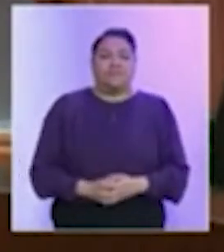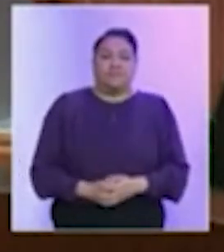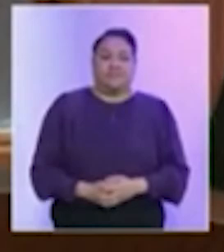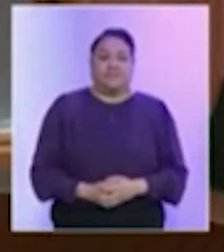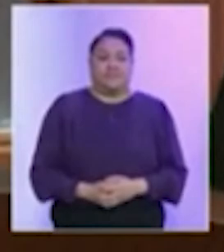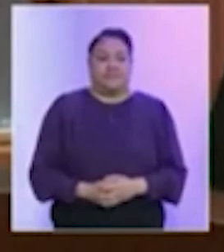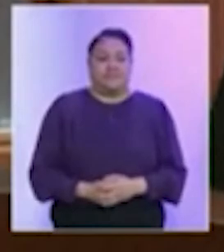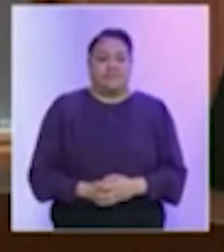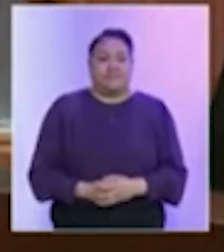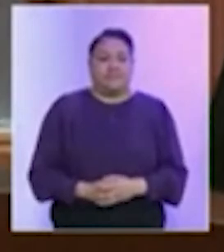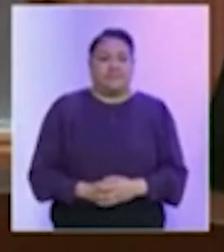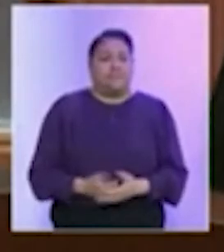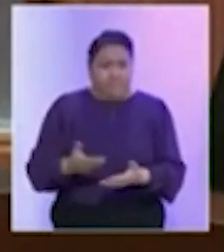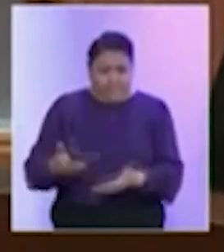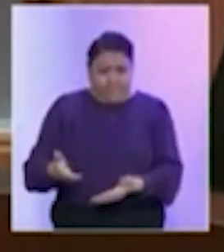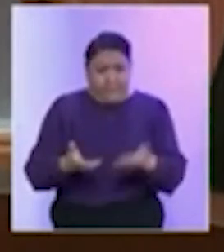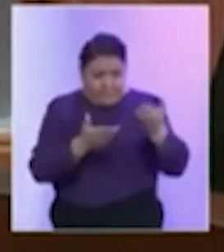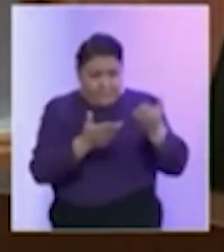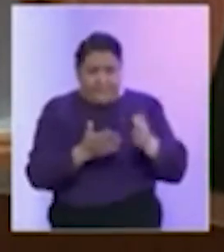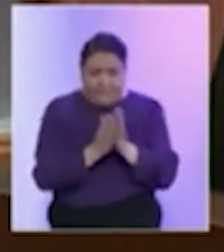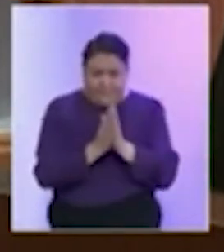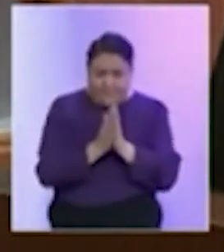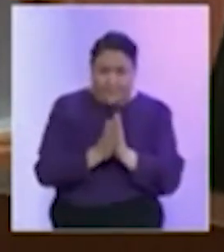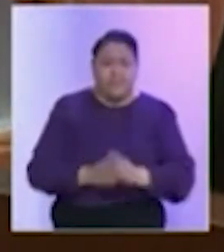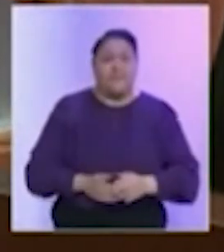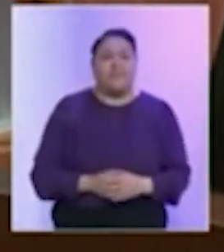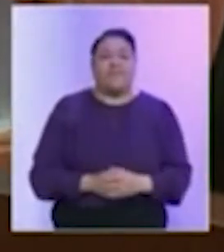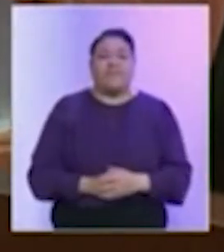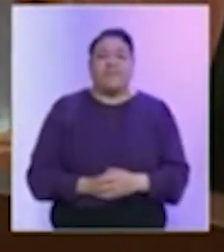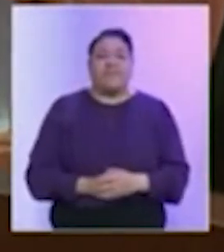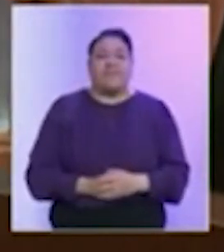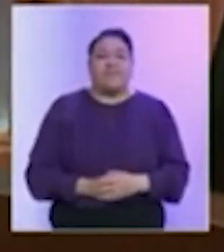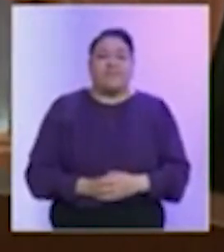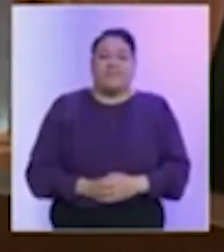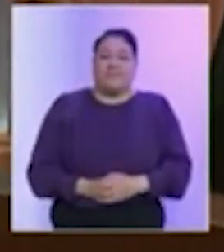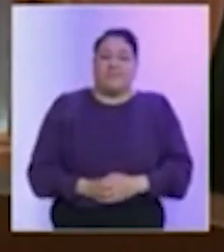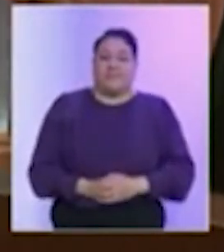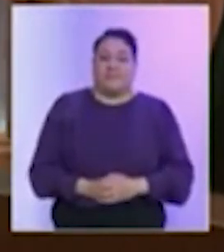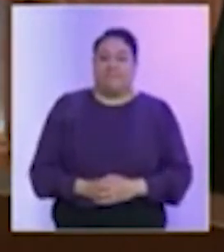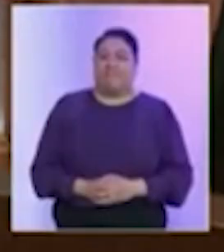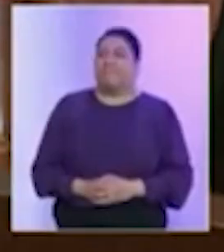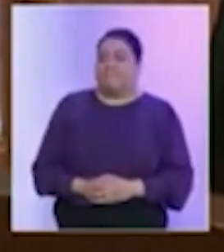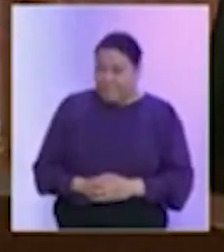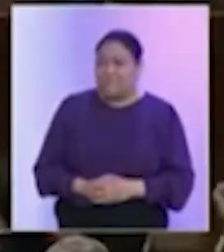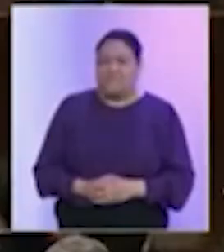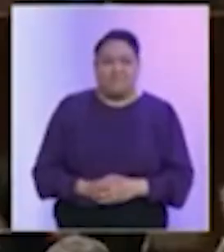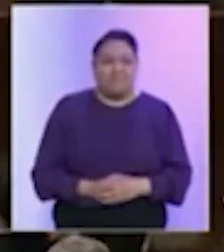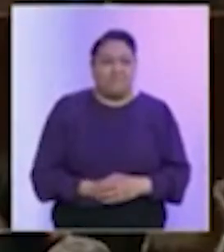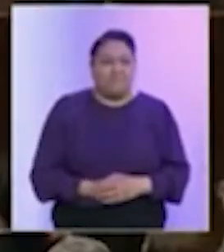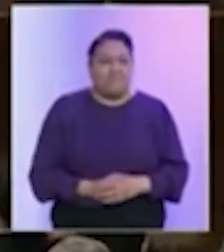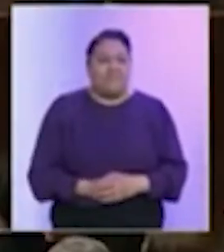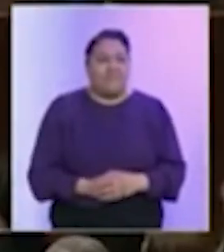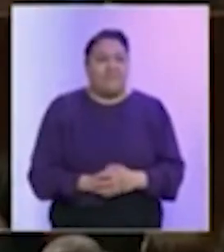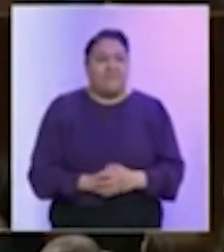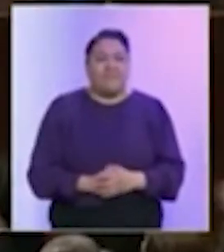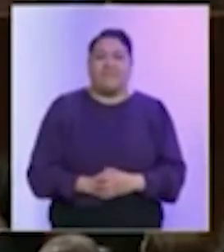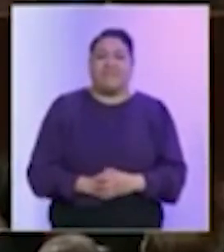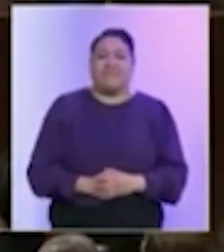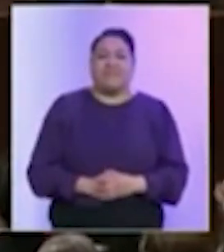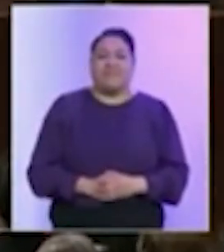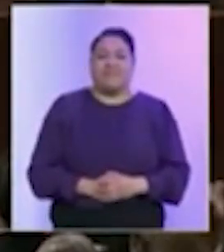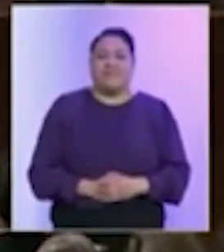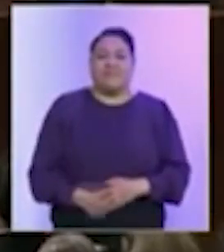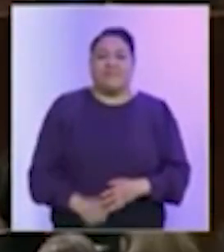sheon obteve 59,7 dos votos Cláudia será empossada em primo de outubro sucedendo Andrés Manuel Lopes